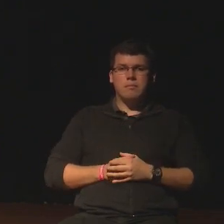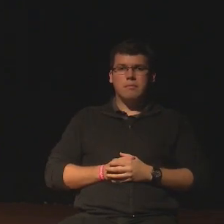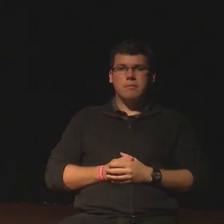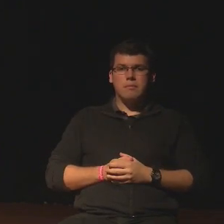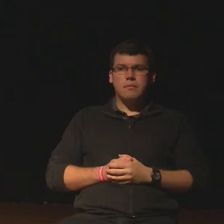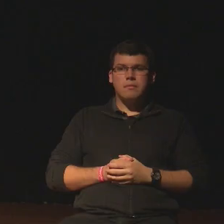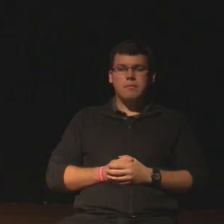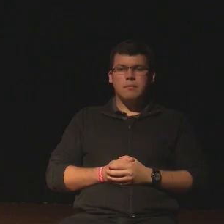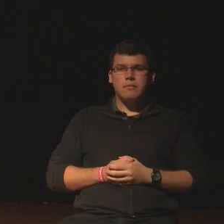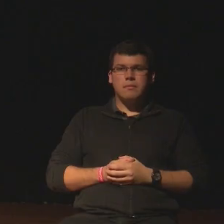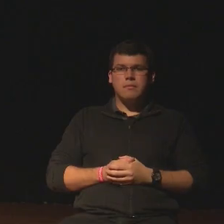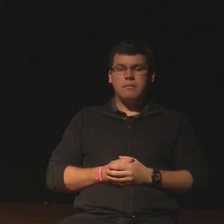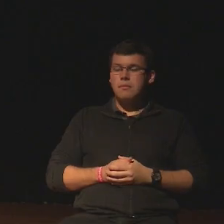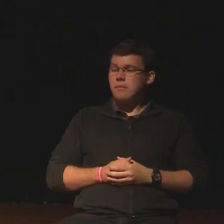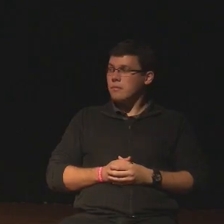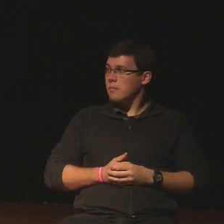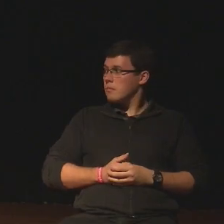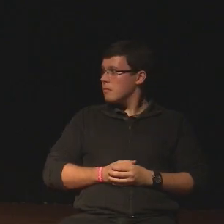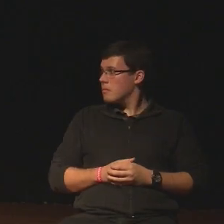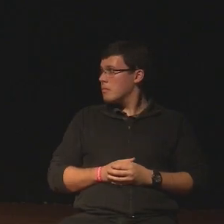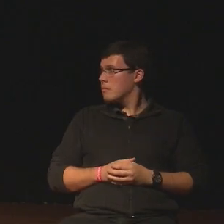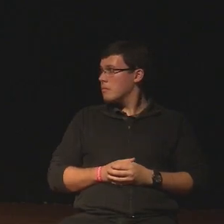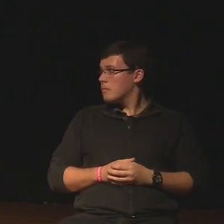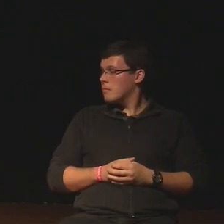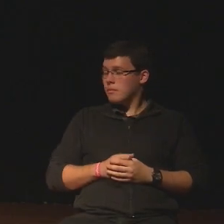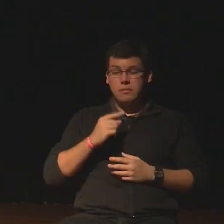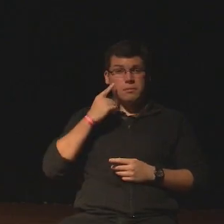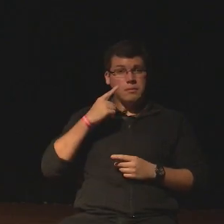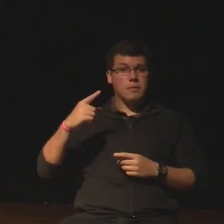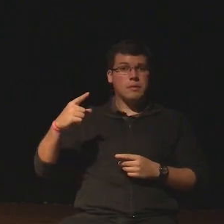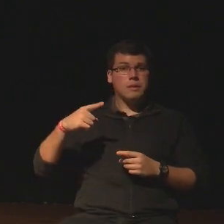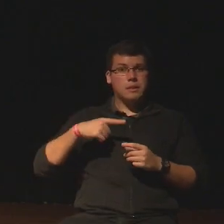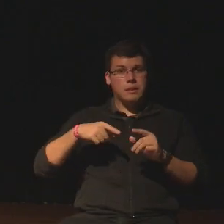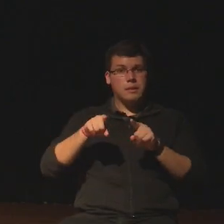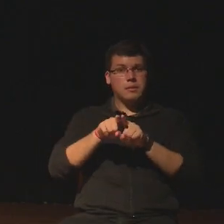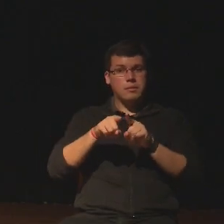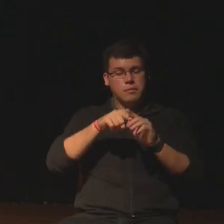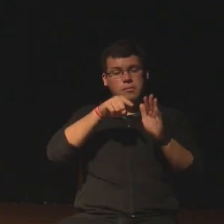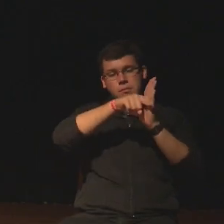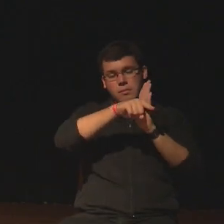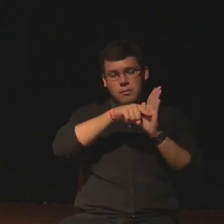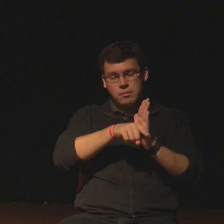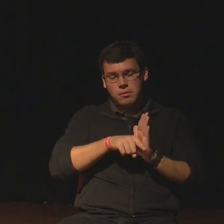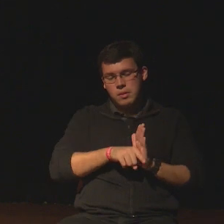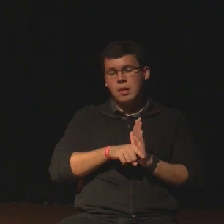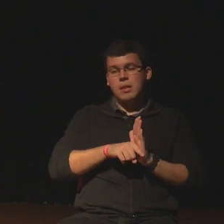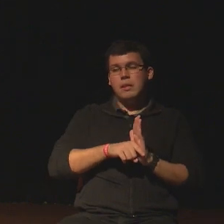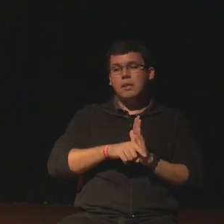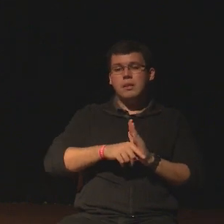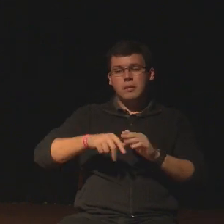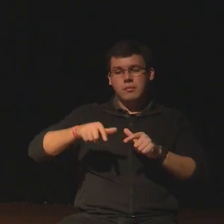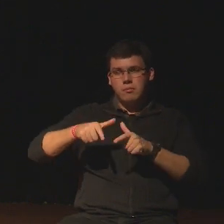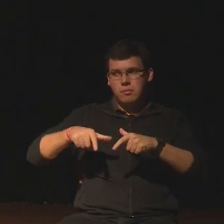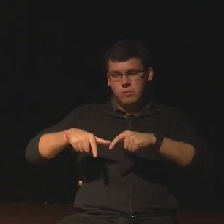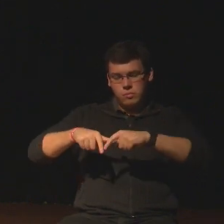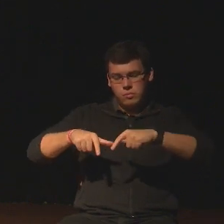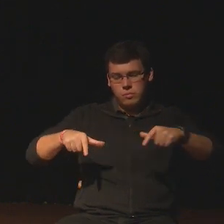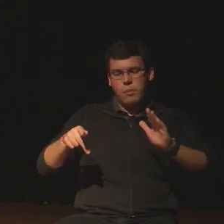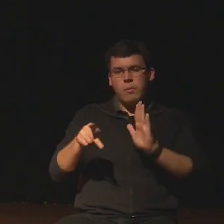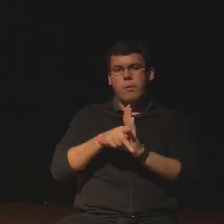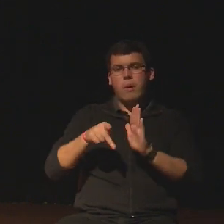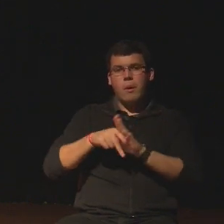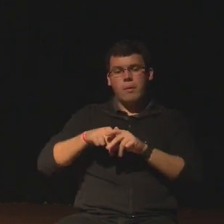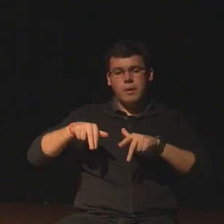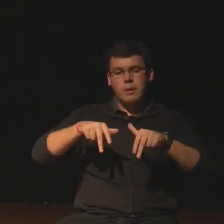Aqui a gente já tem mais essa análise aproximada do pedestre. Aqui a gente tem uma análise de largura